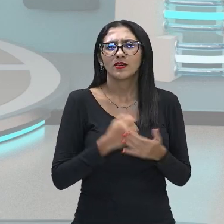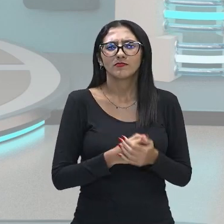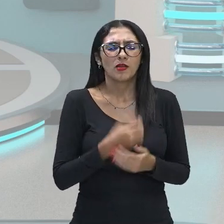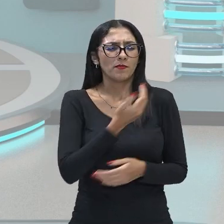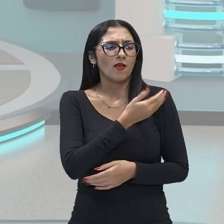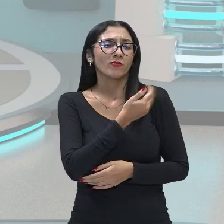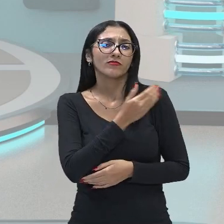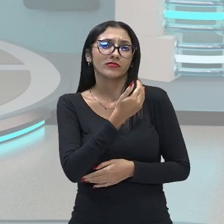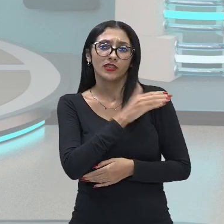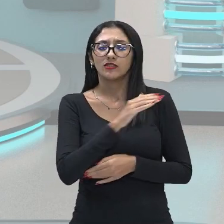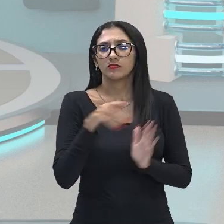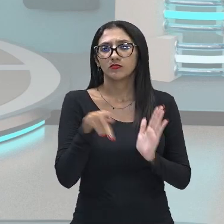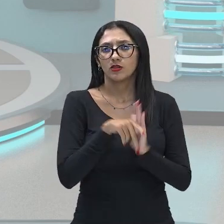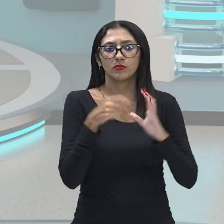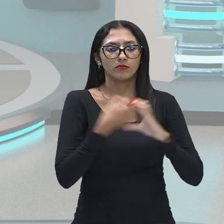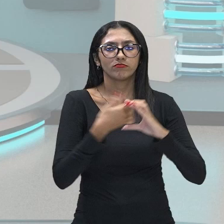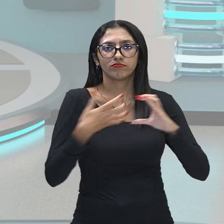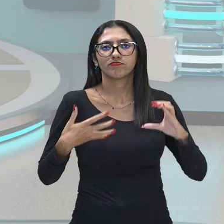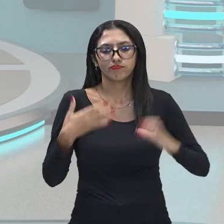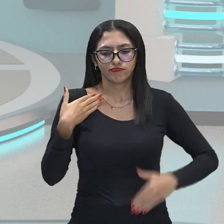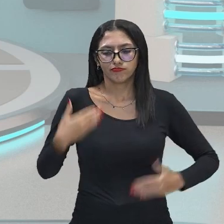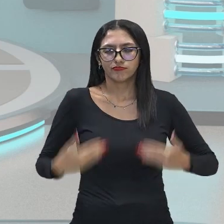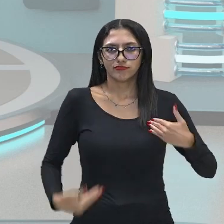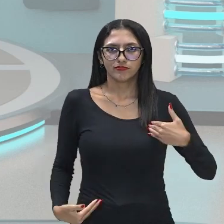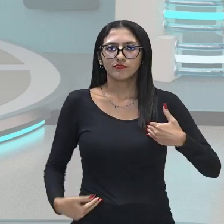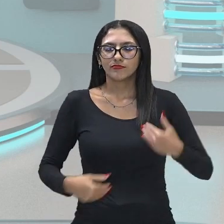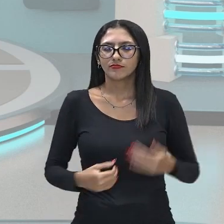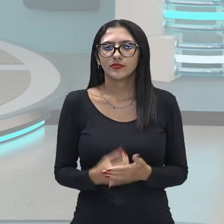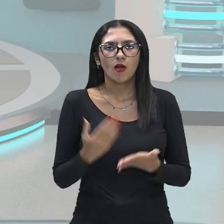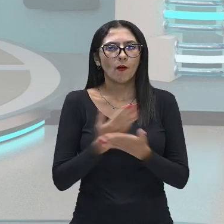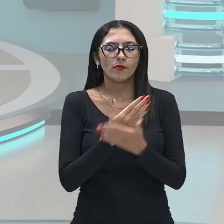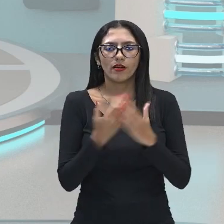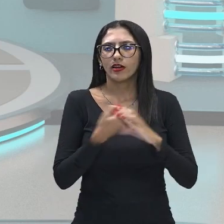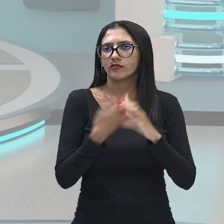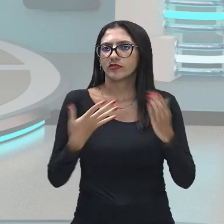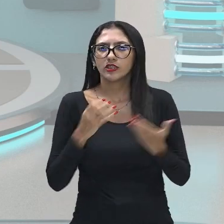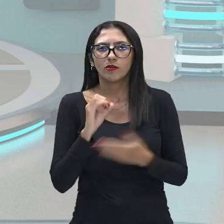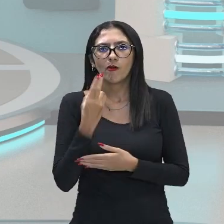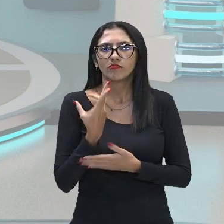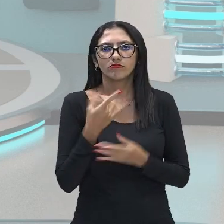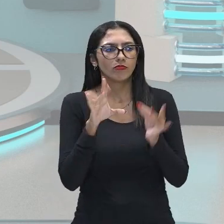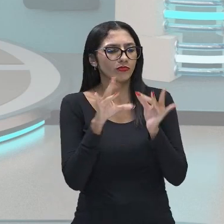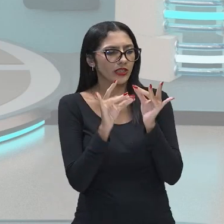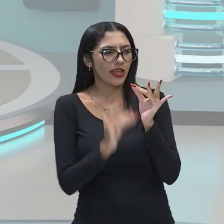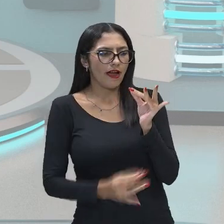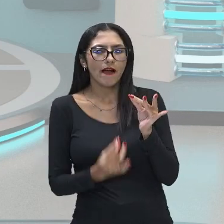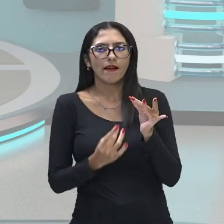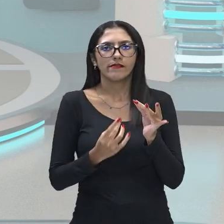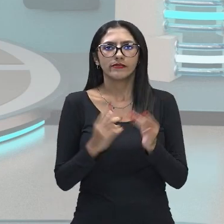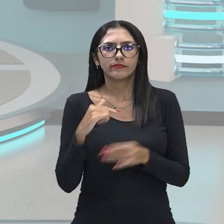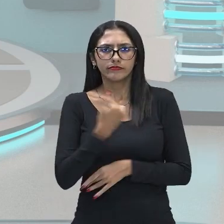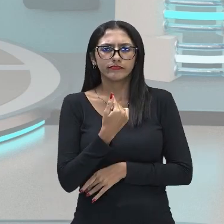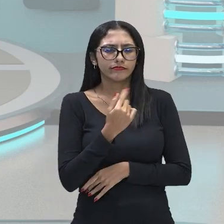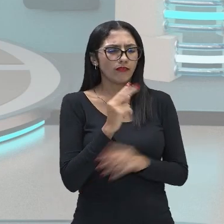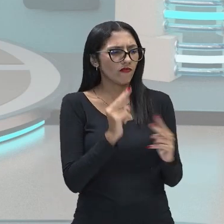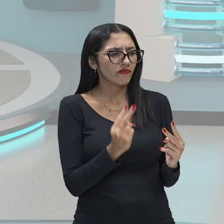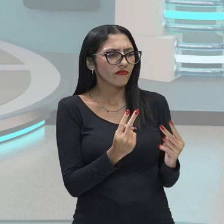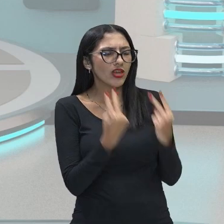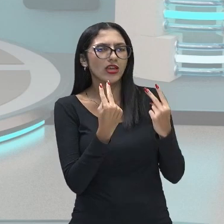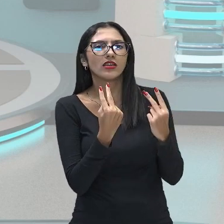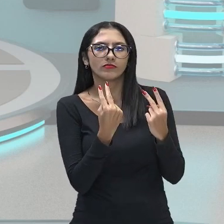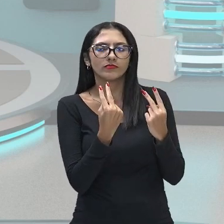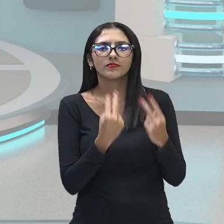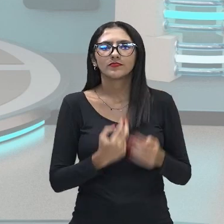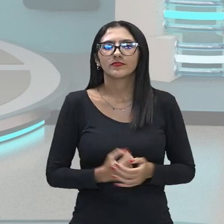ah em suas características físicas né algum aspecto algum detalhe que as pessoas olham ali e acabam